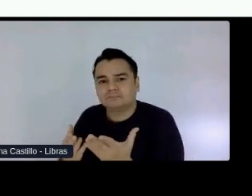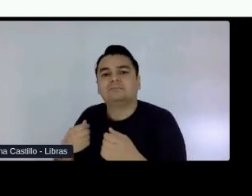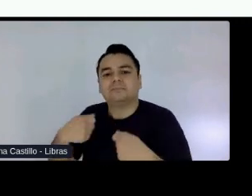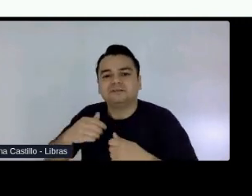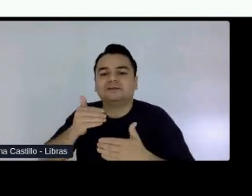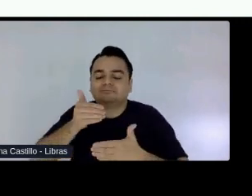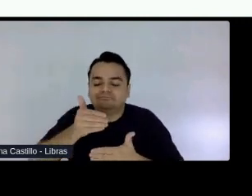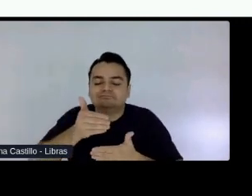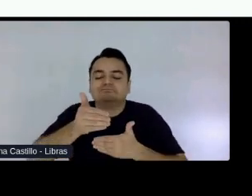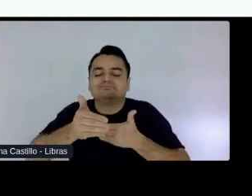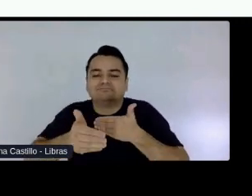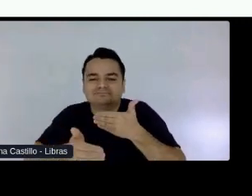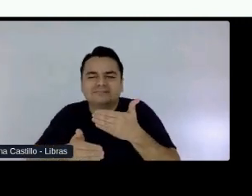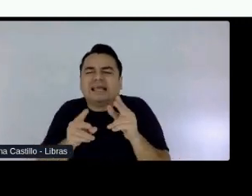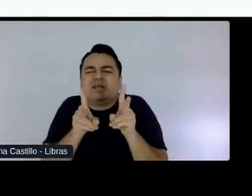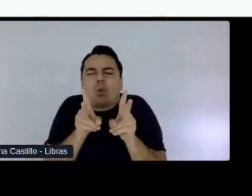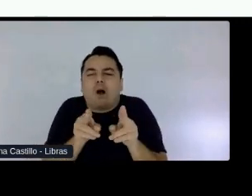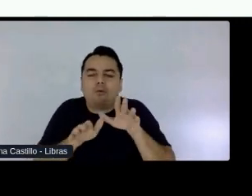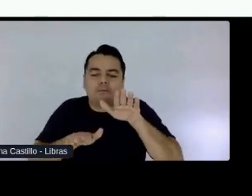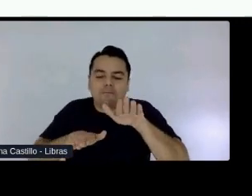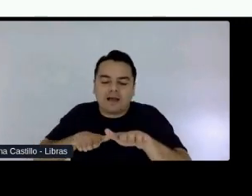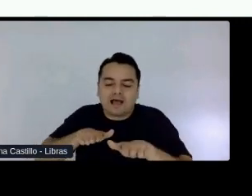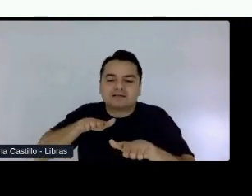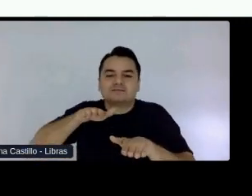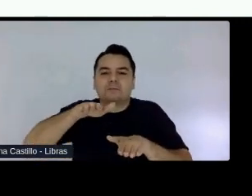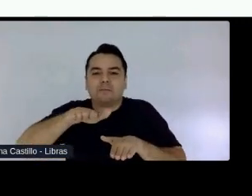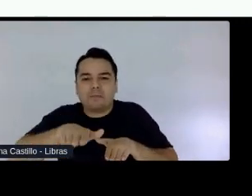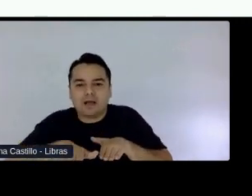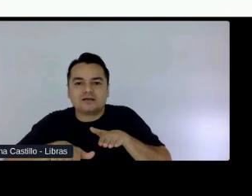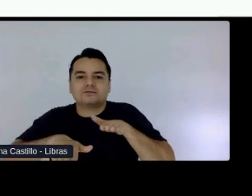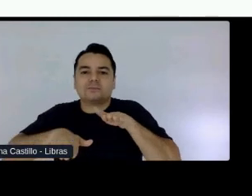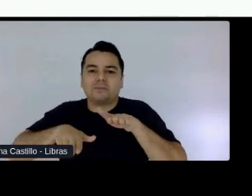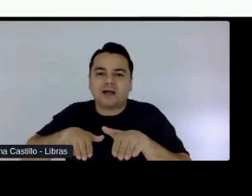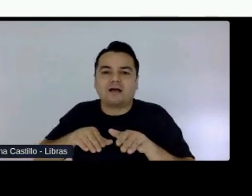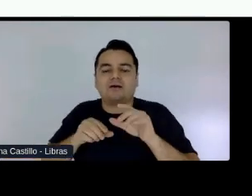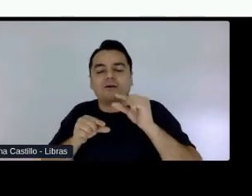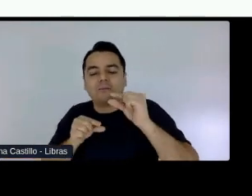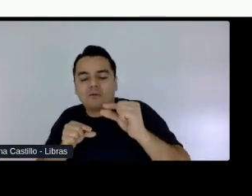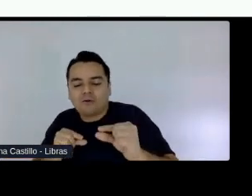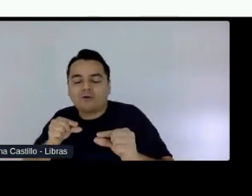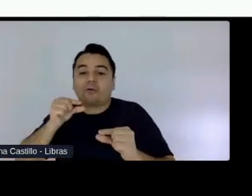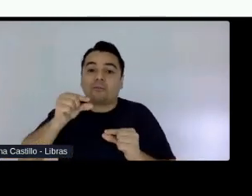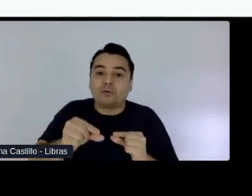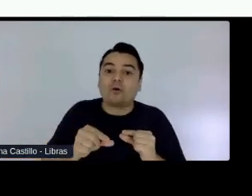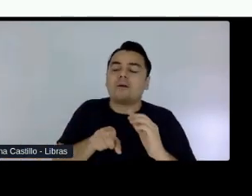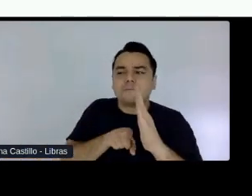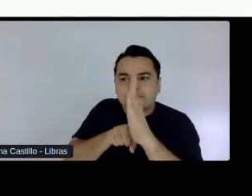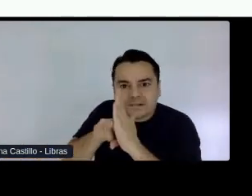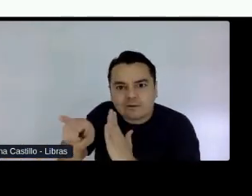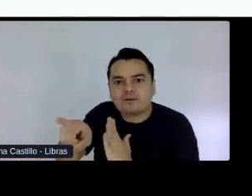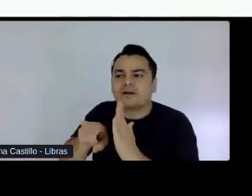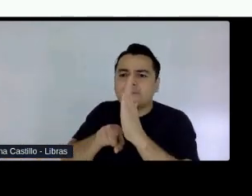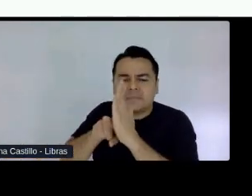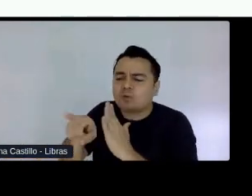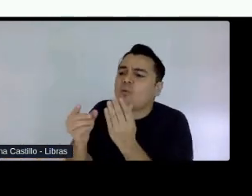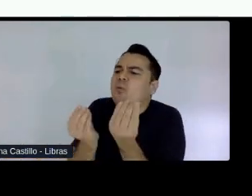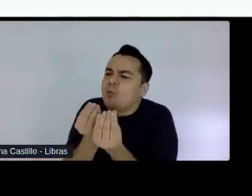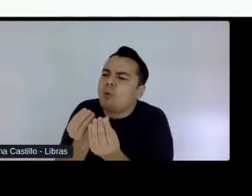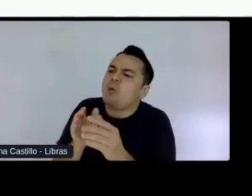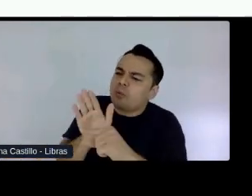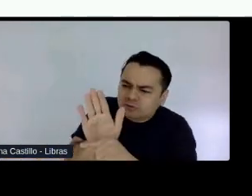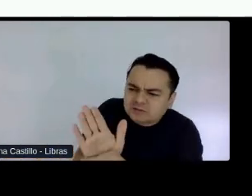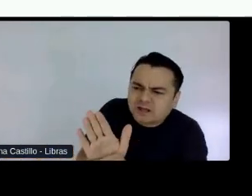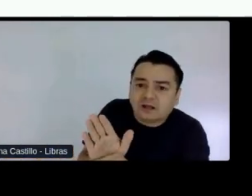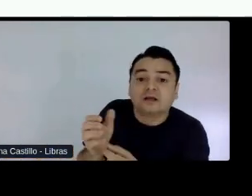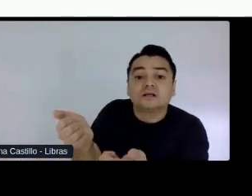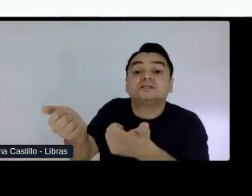passo a passo, sabe? Os passos são dados um de cada vez. Perguntar, né, como eu posso te ajudar, deixar a